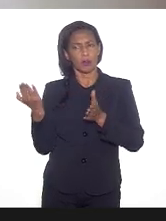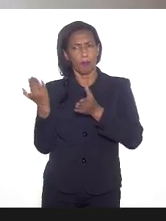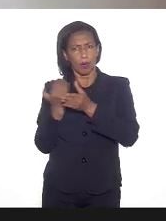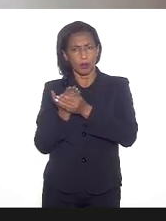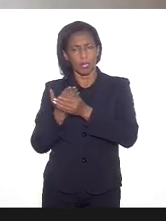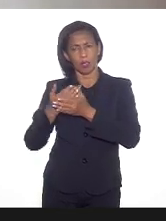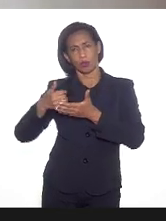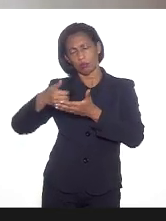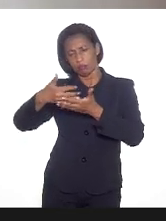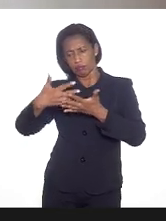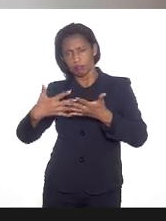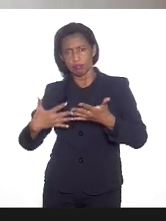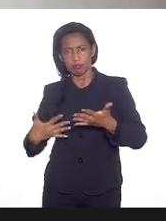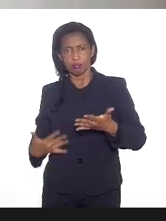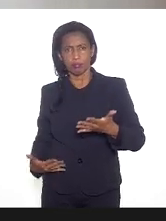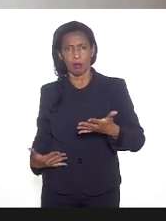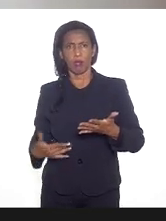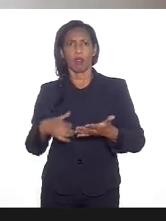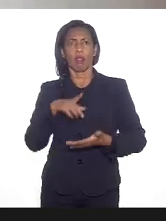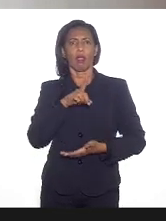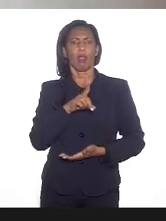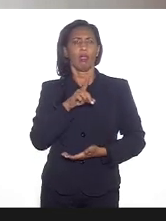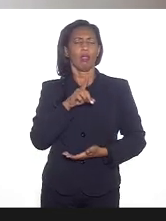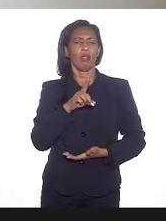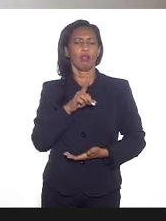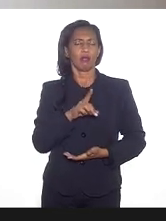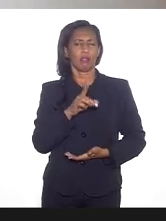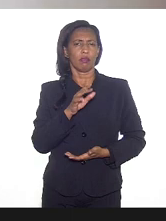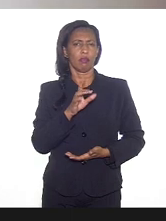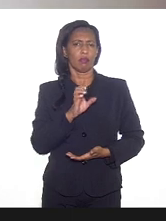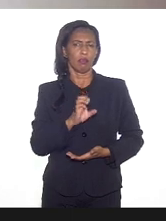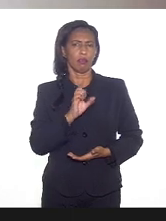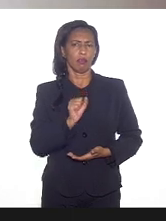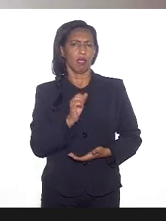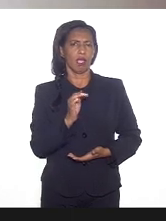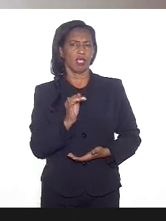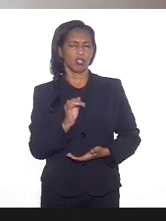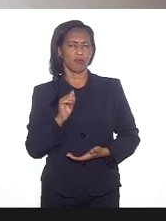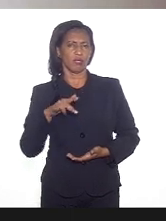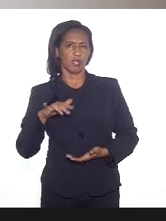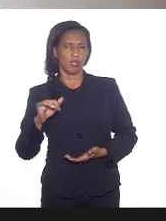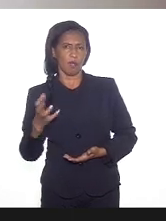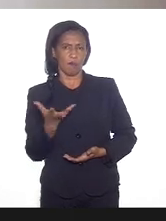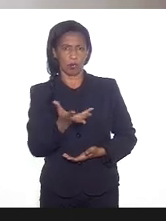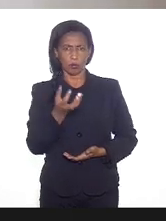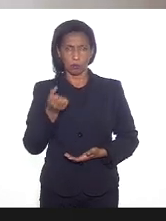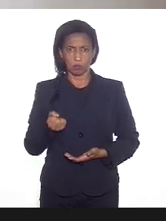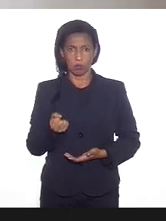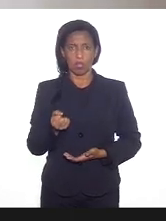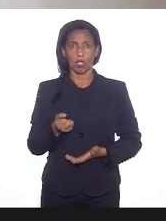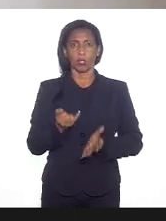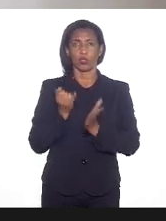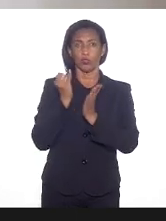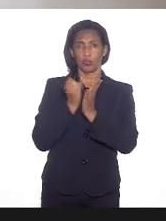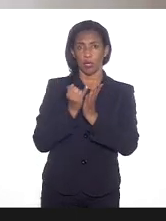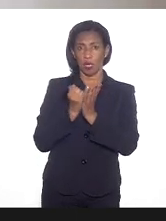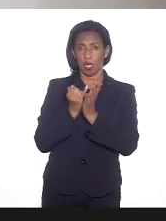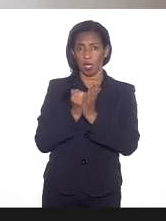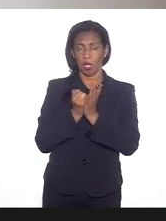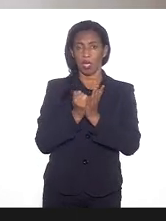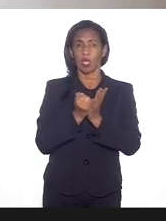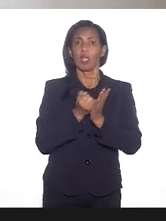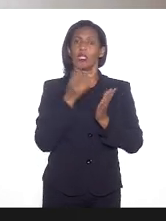o processo de desfinanciamento do Rio Previdência, com desvio de receitas que estavam alocadas no Rio